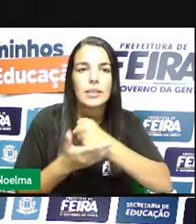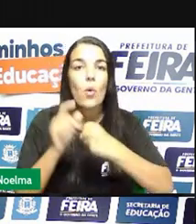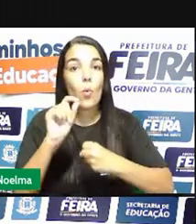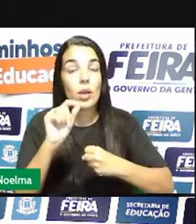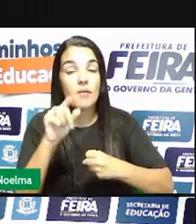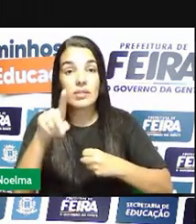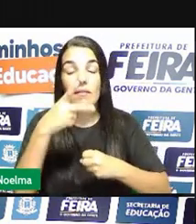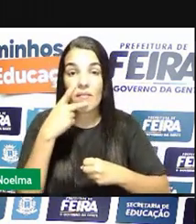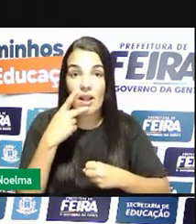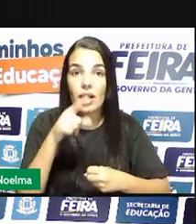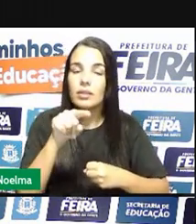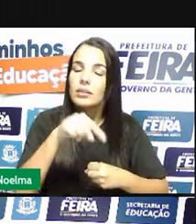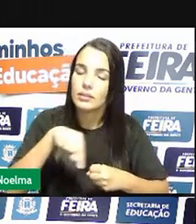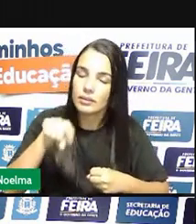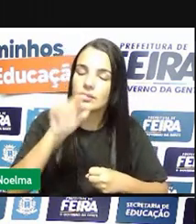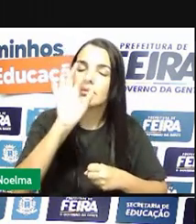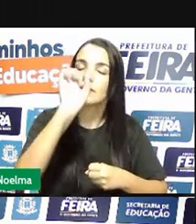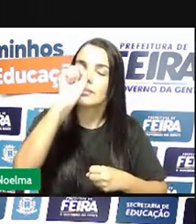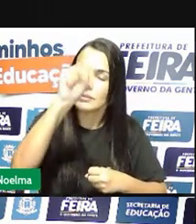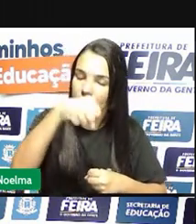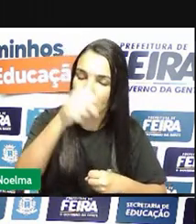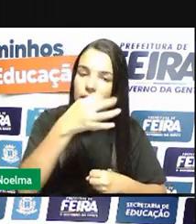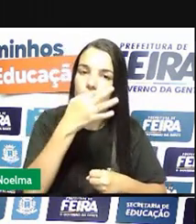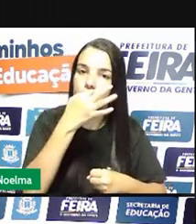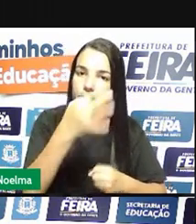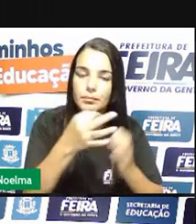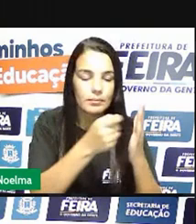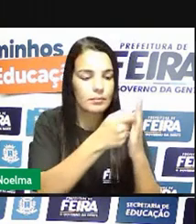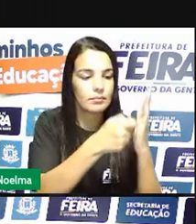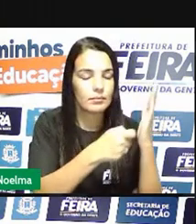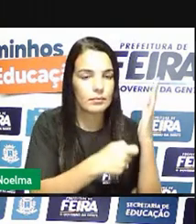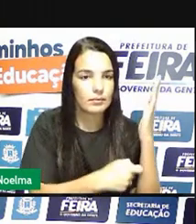aí sim se trata de uma dissertação argumentativa.